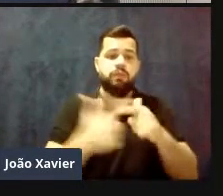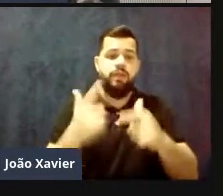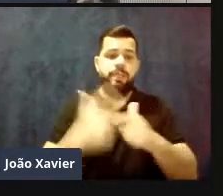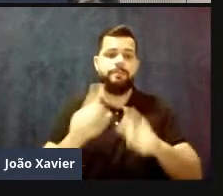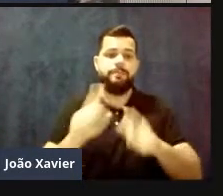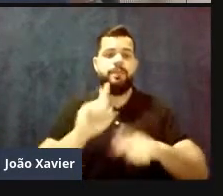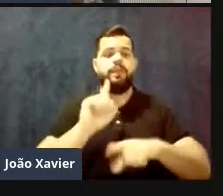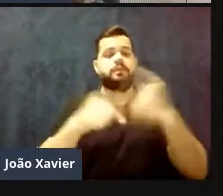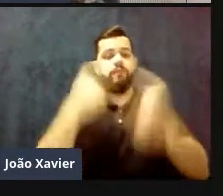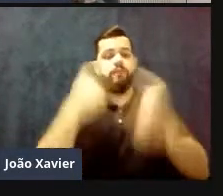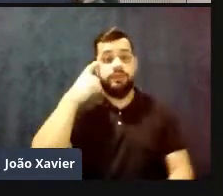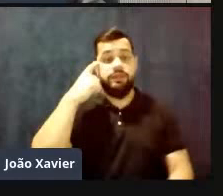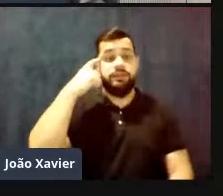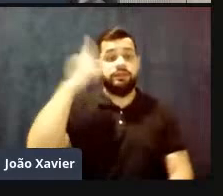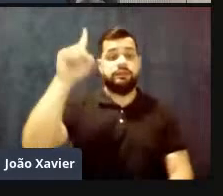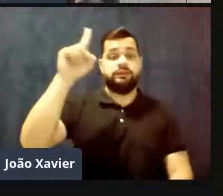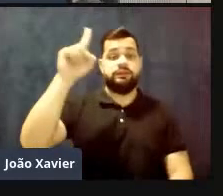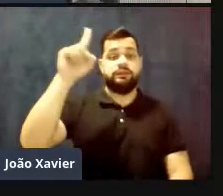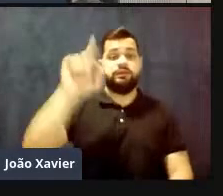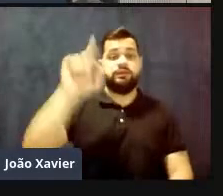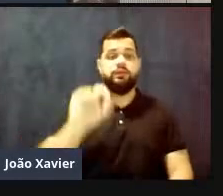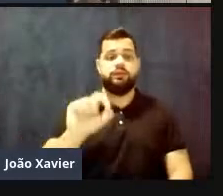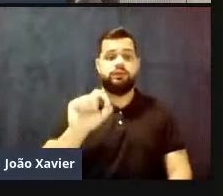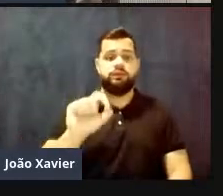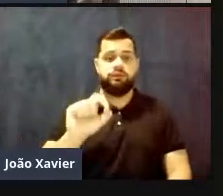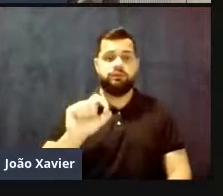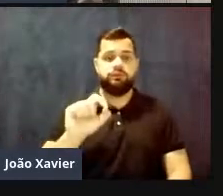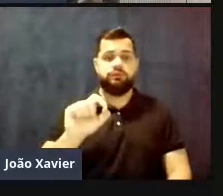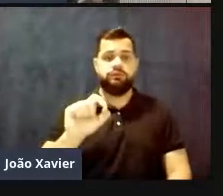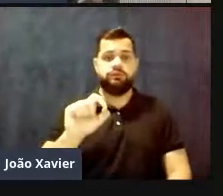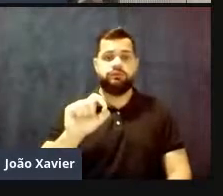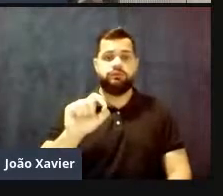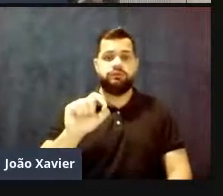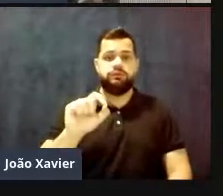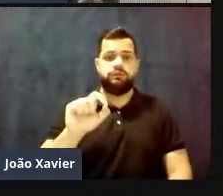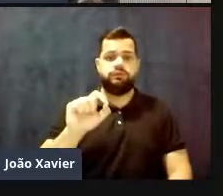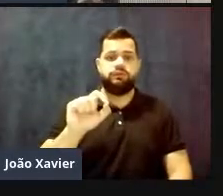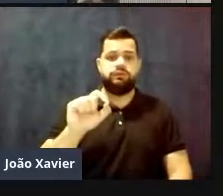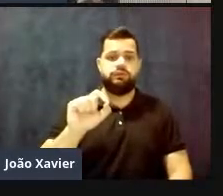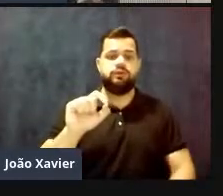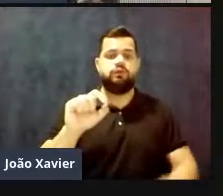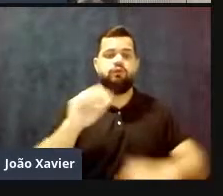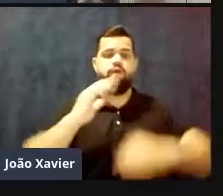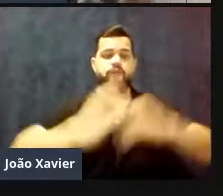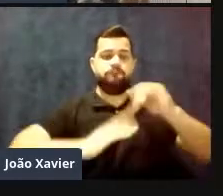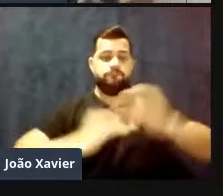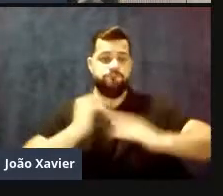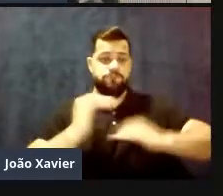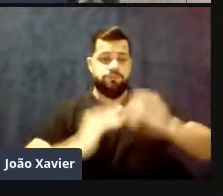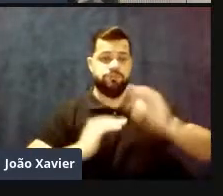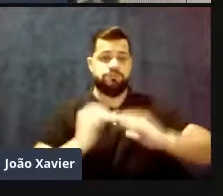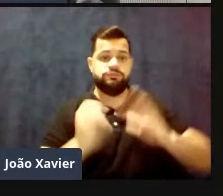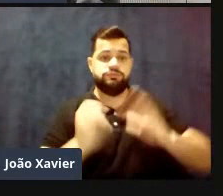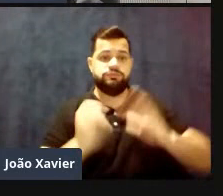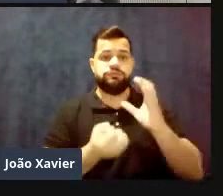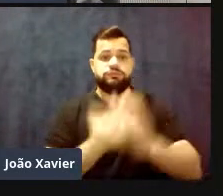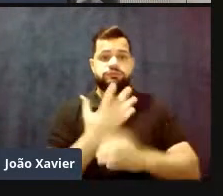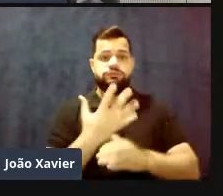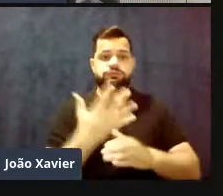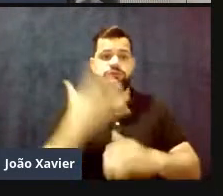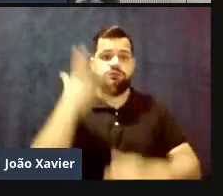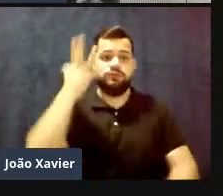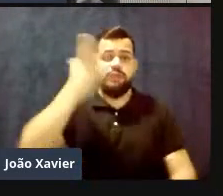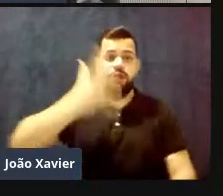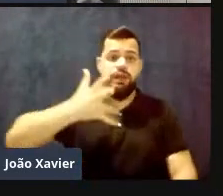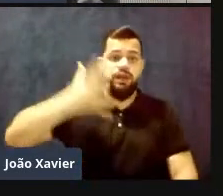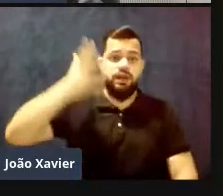ideia mais fantástica e que mais racionaliza o tempo do profissional hospitalar. Eles criaram as palestras web.